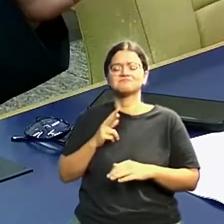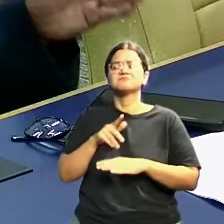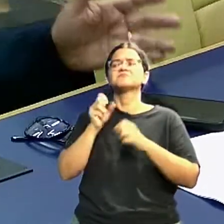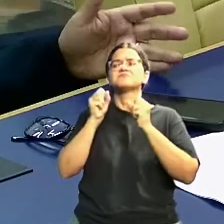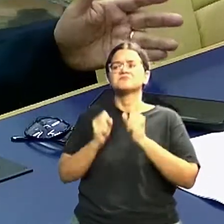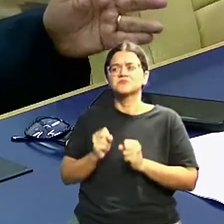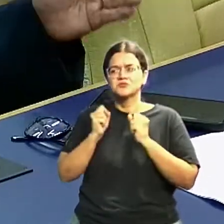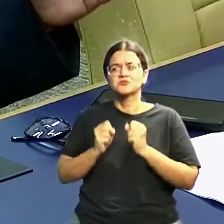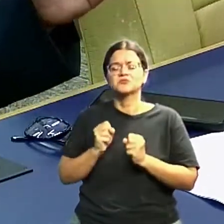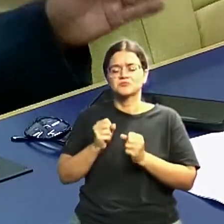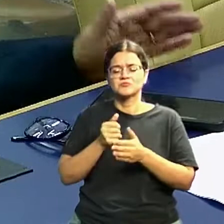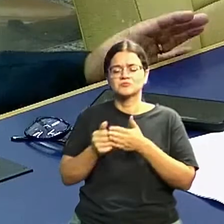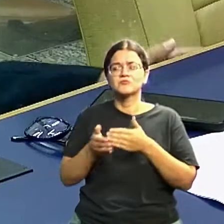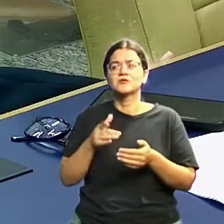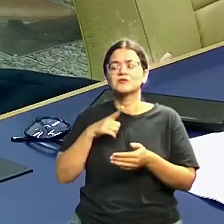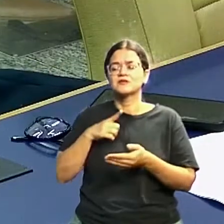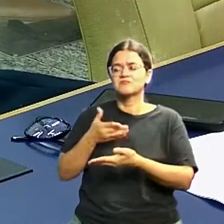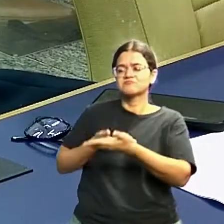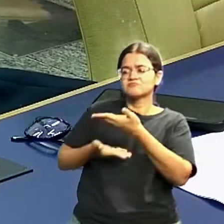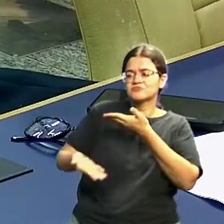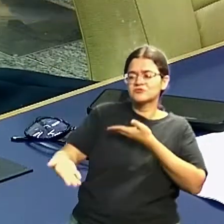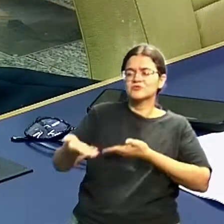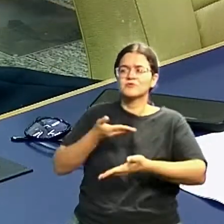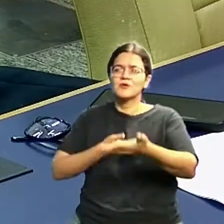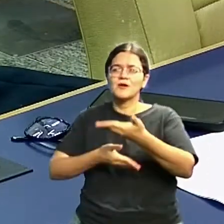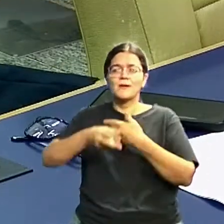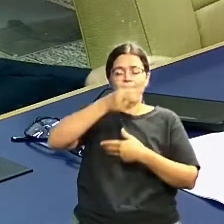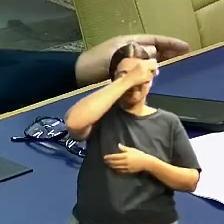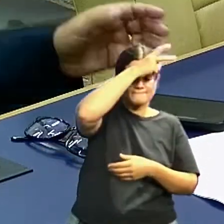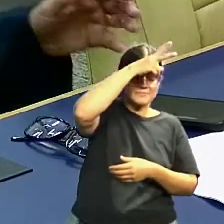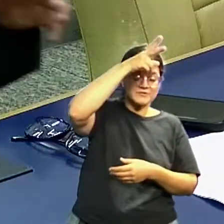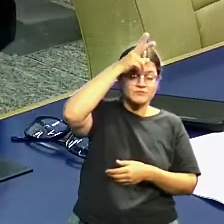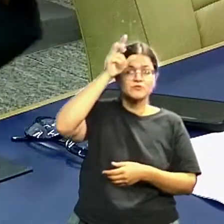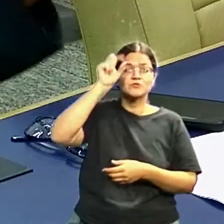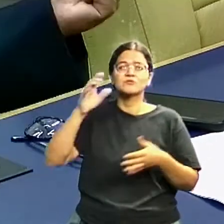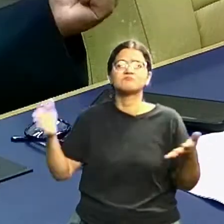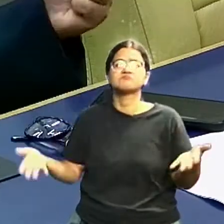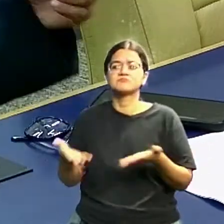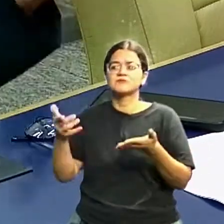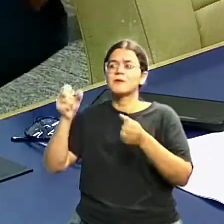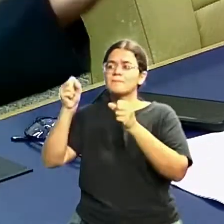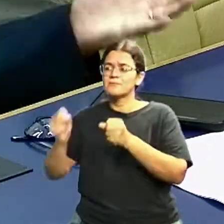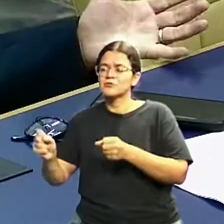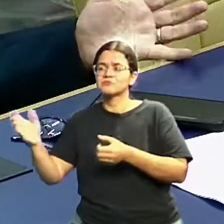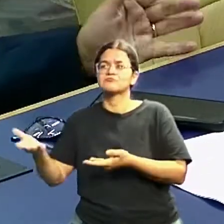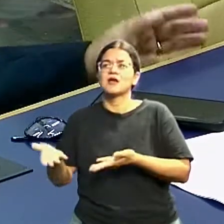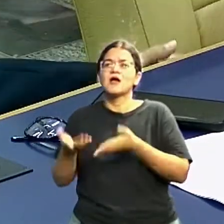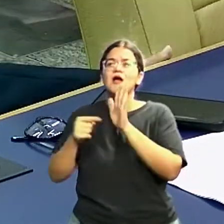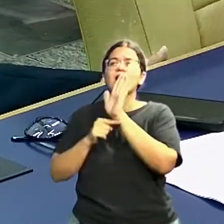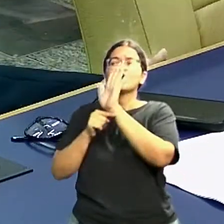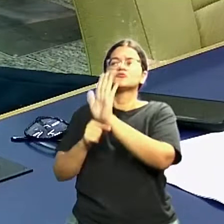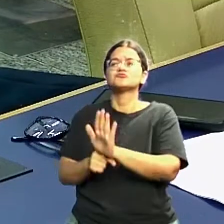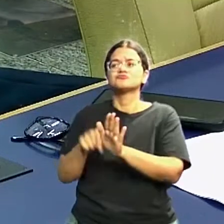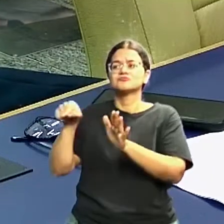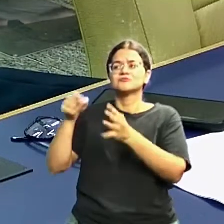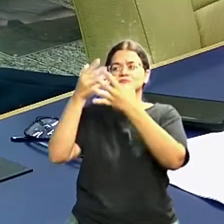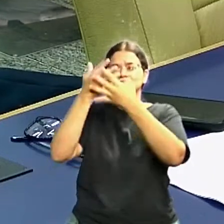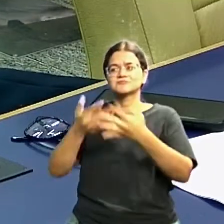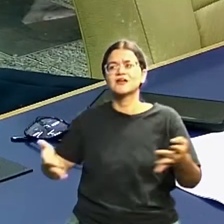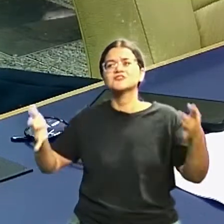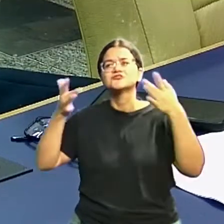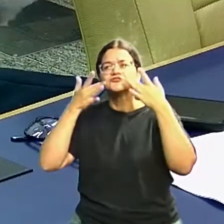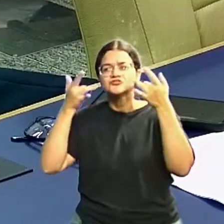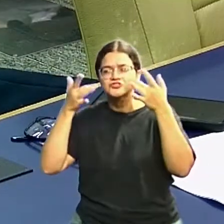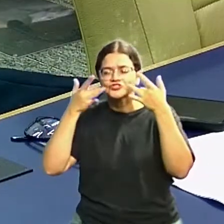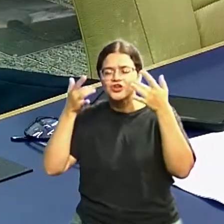coloca à disposição, intermediando aí a Prefeitura de Goiânia, para subsidiar e ajudar no espetáculo, a